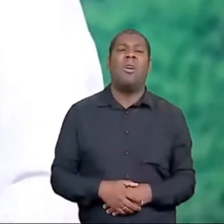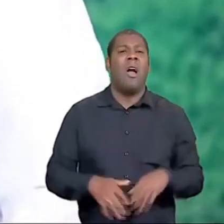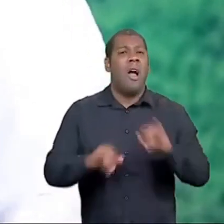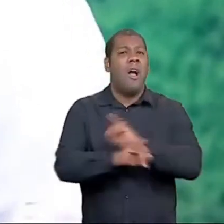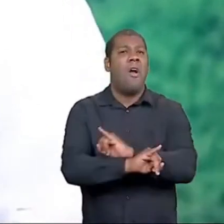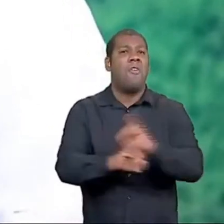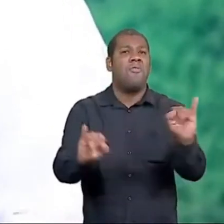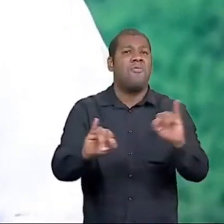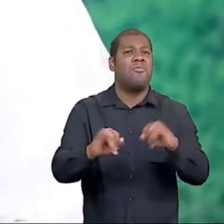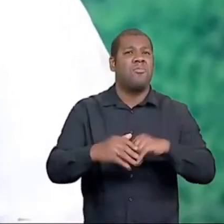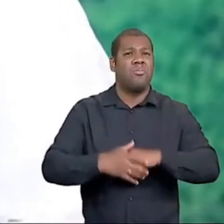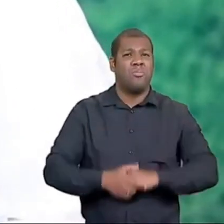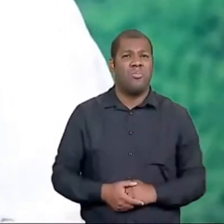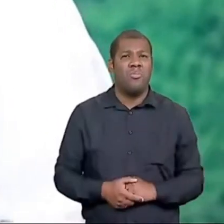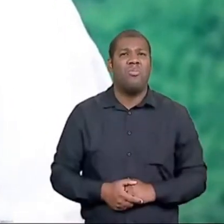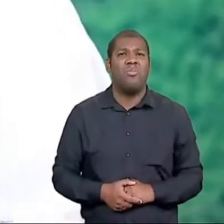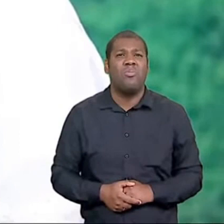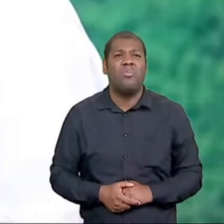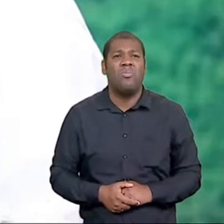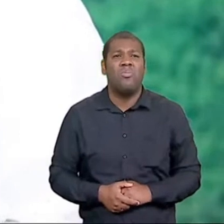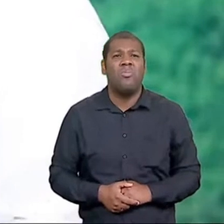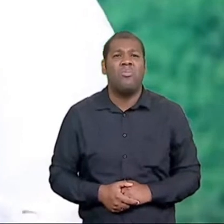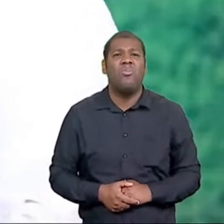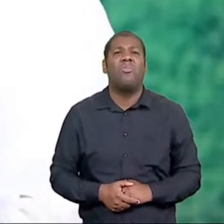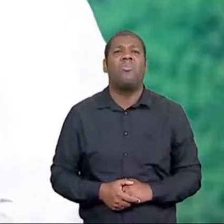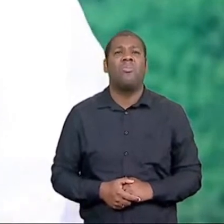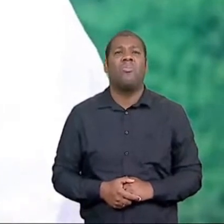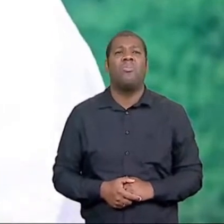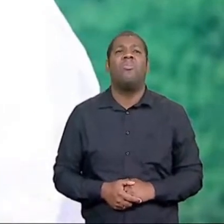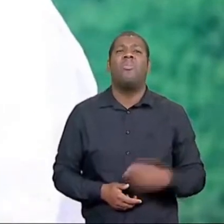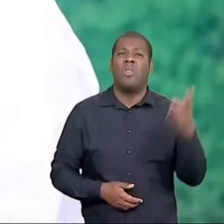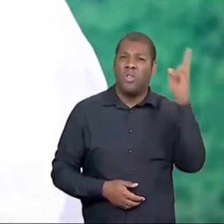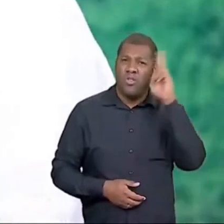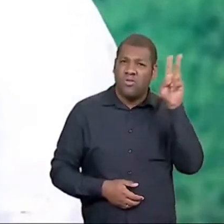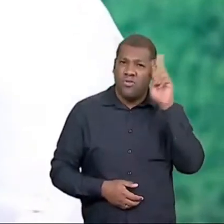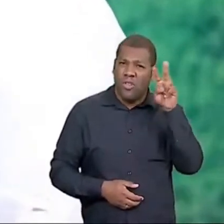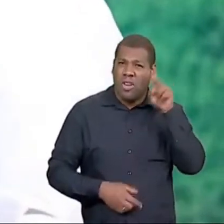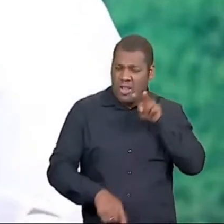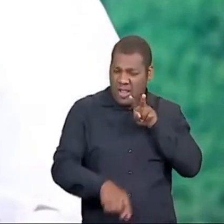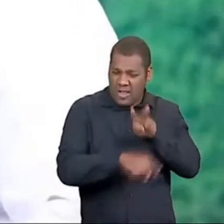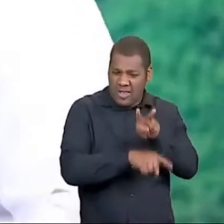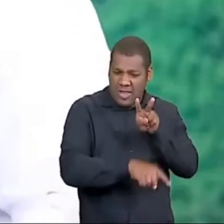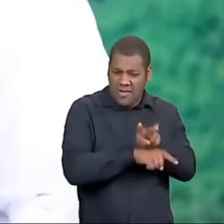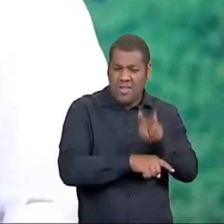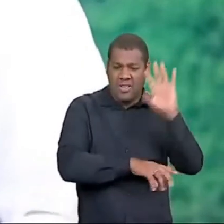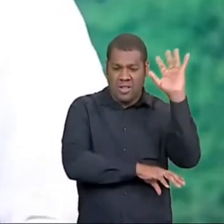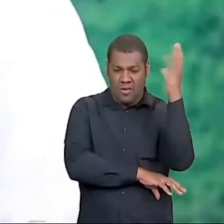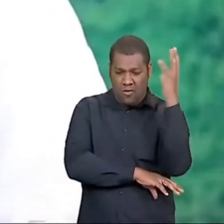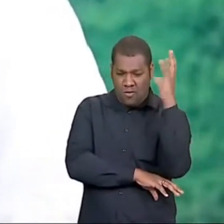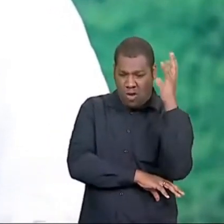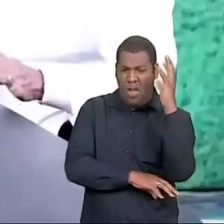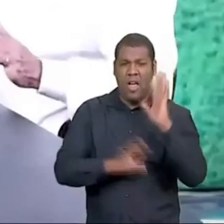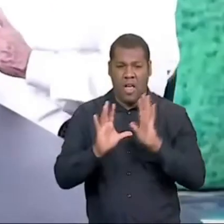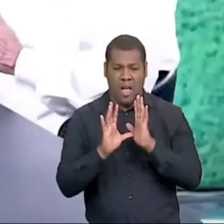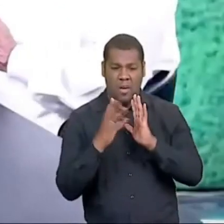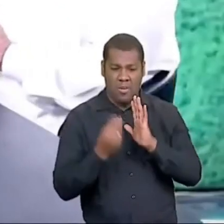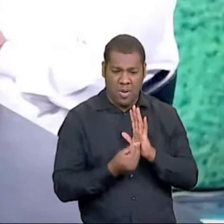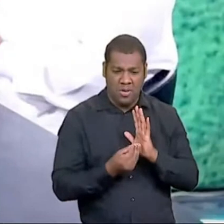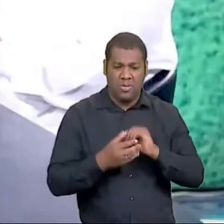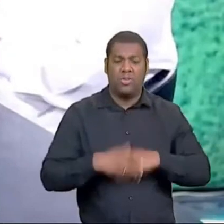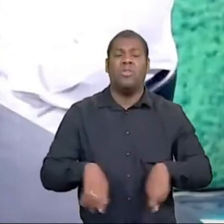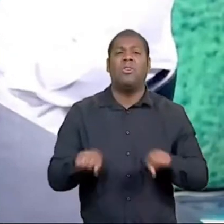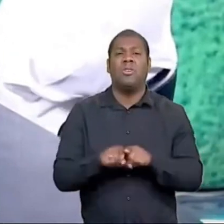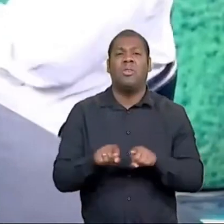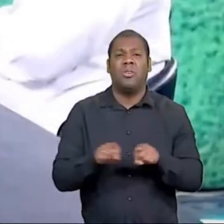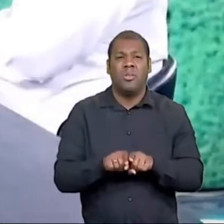a história da defesa da Amazônia, da defesa da floresta, da questão da transição ecológica, vai